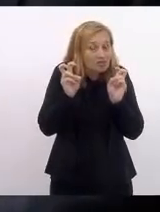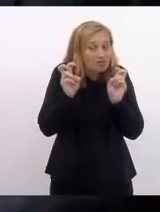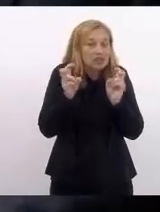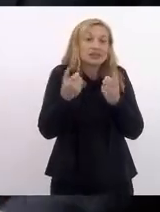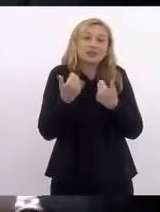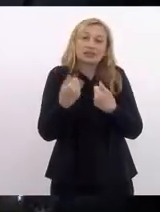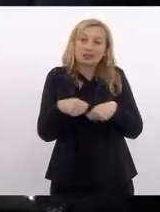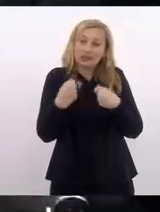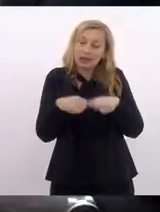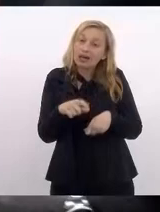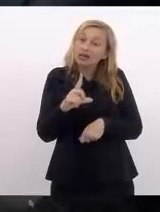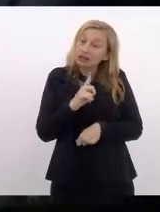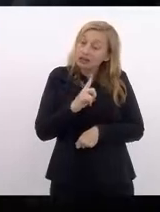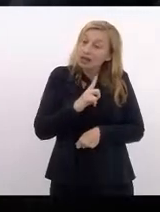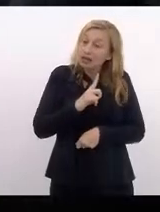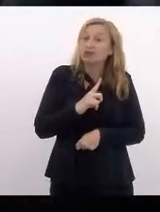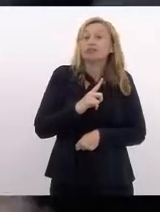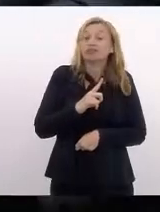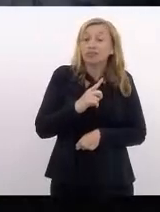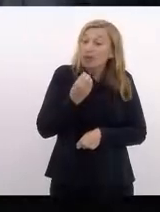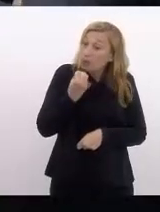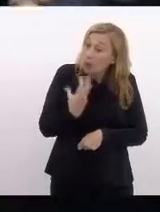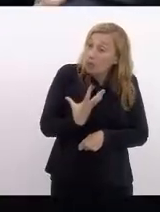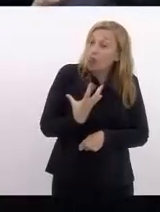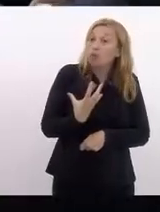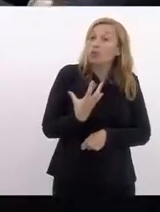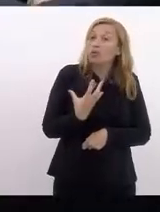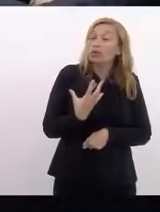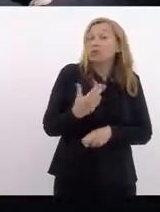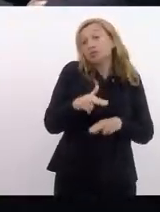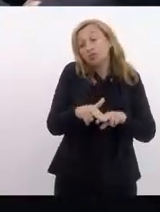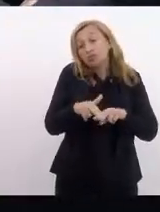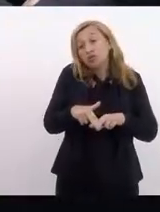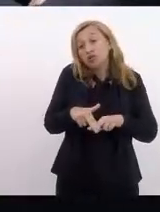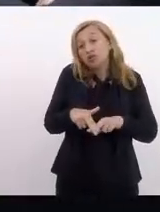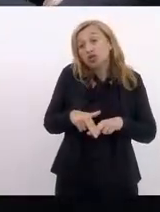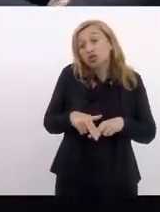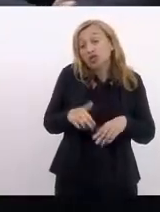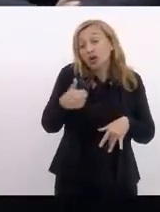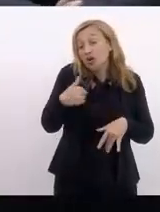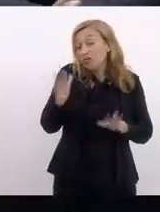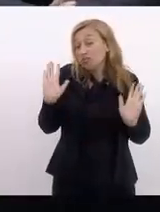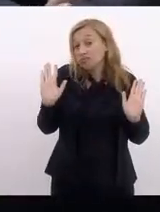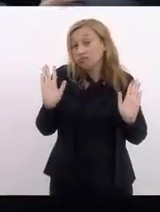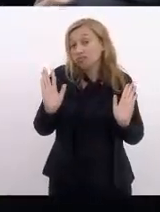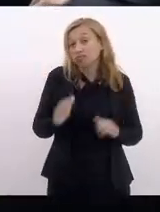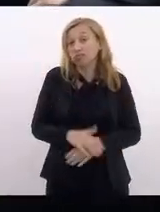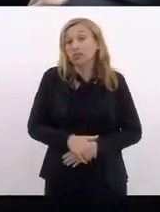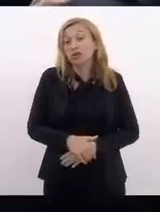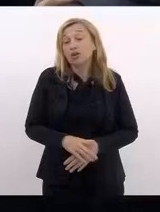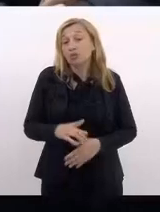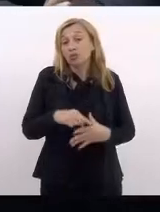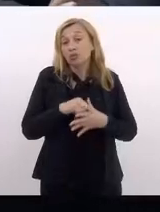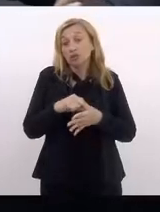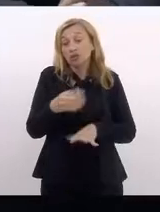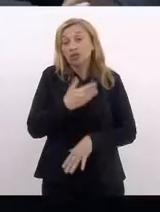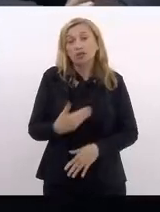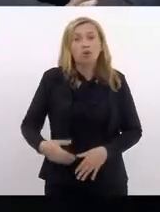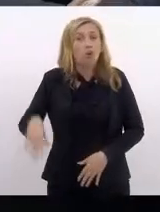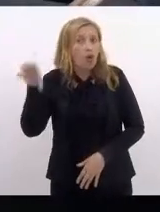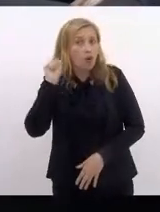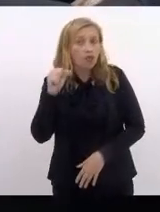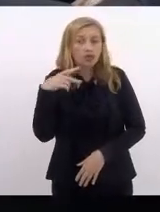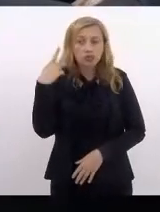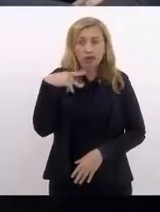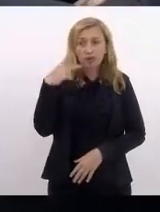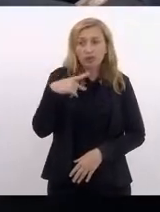carece e de ele é Meire Tozzo por essa razão eu vou a comune do governo ouviu o